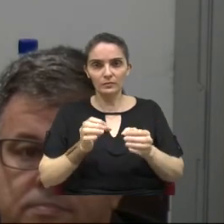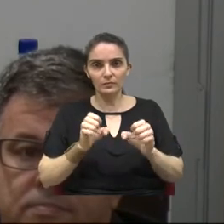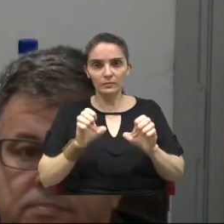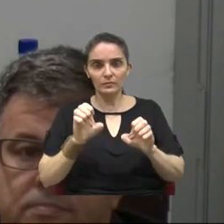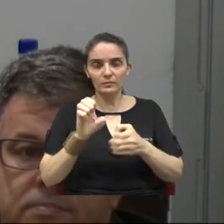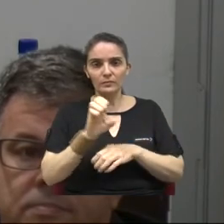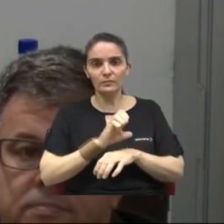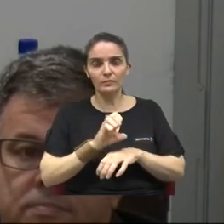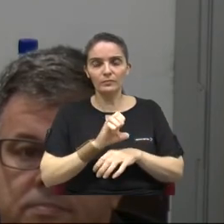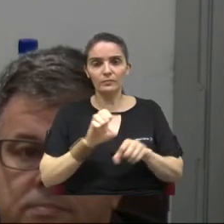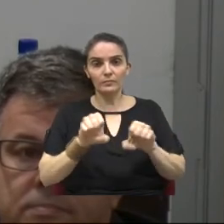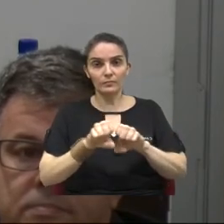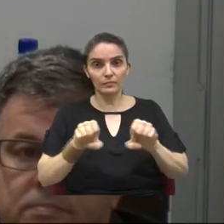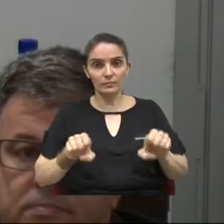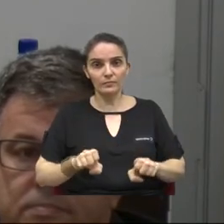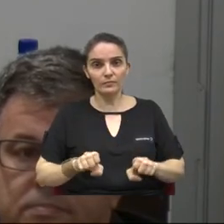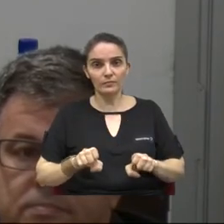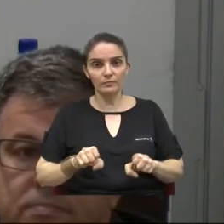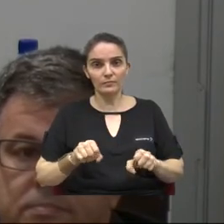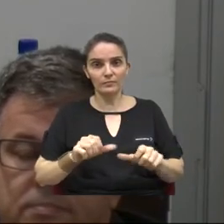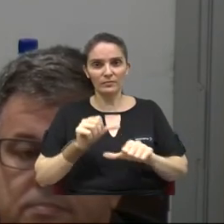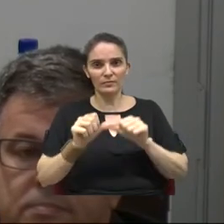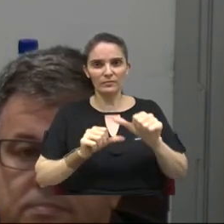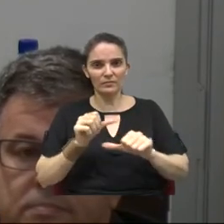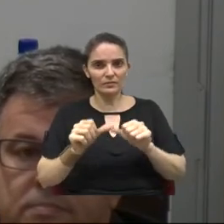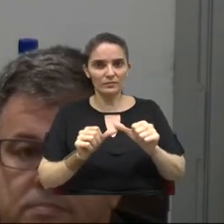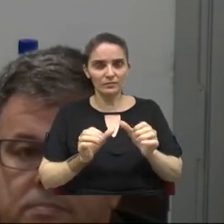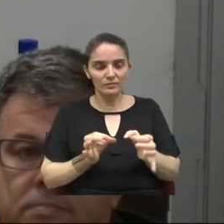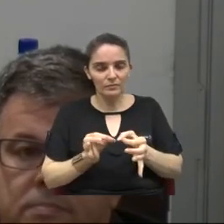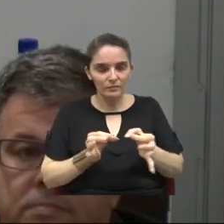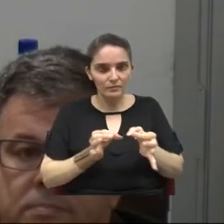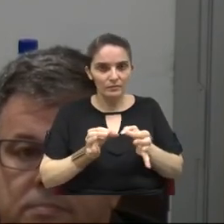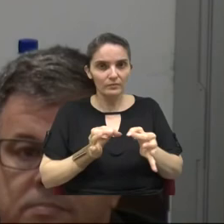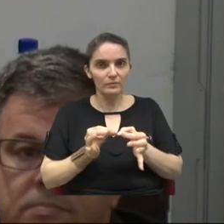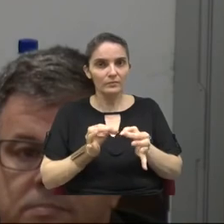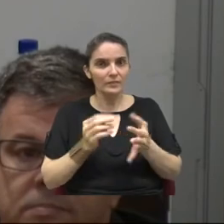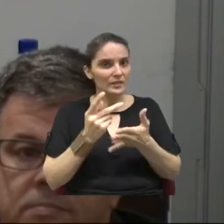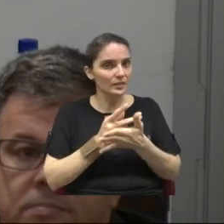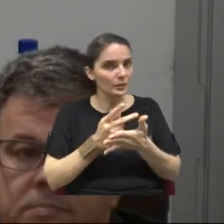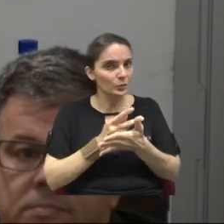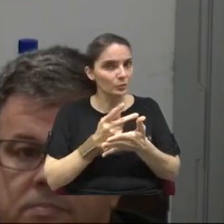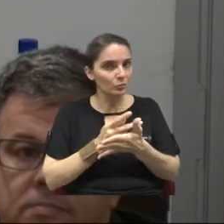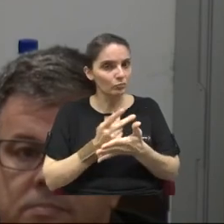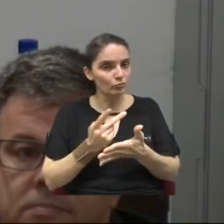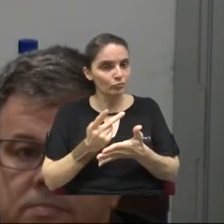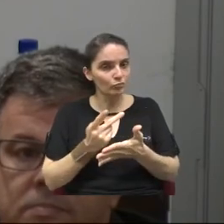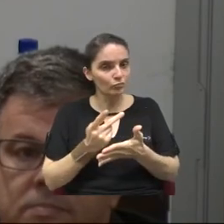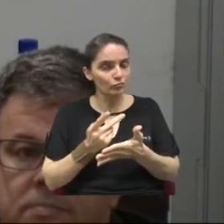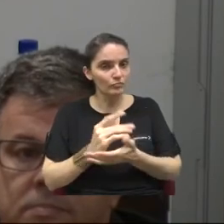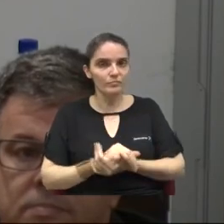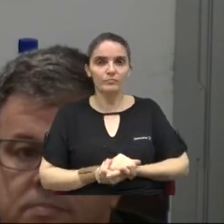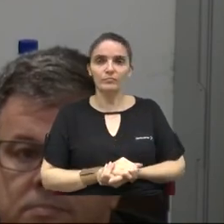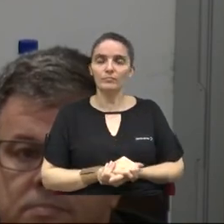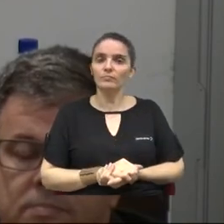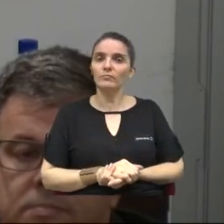da prefeitura será mudado para corrigir erros.